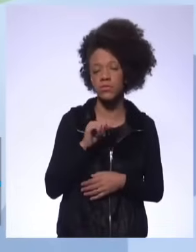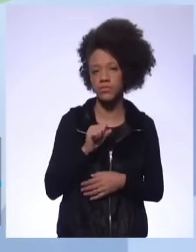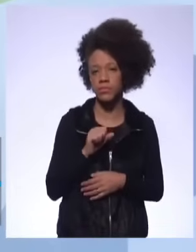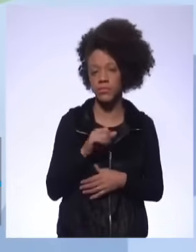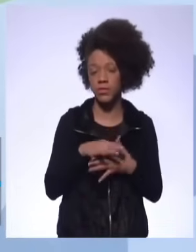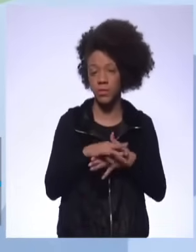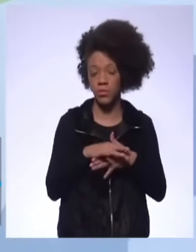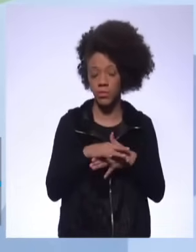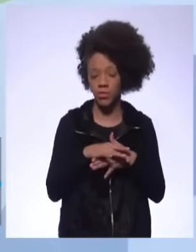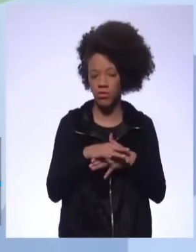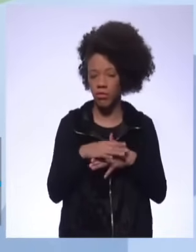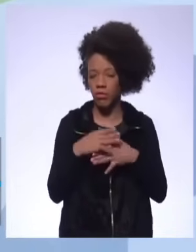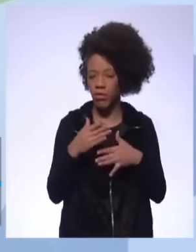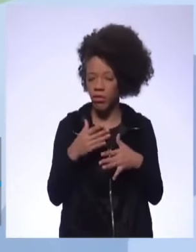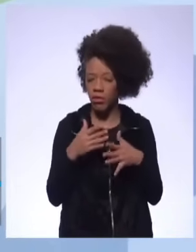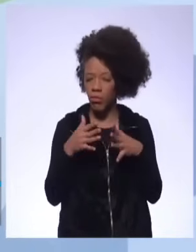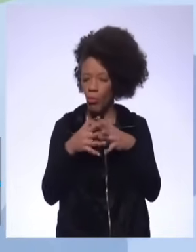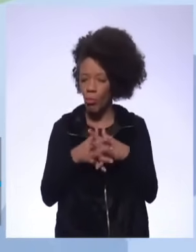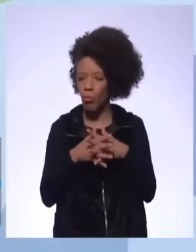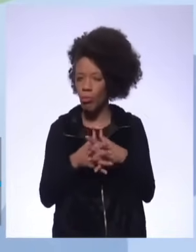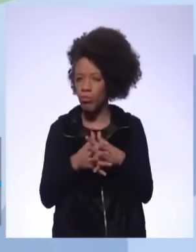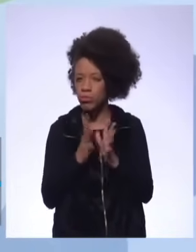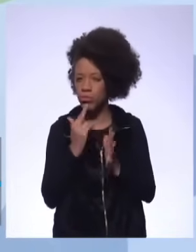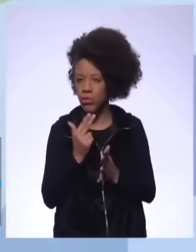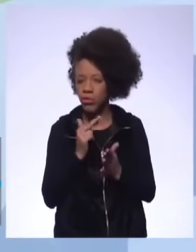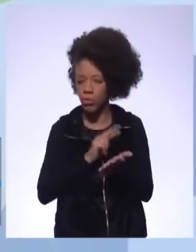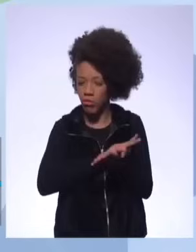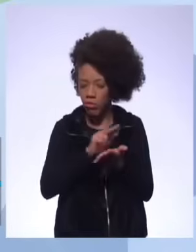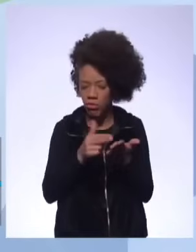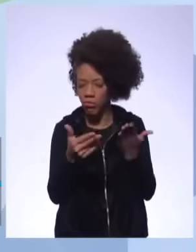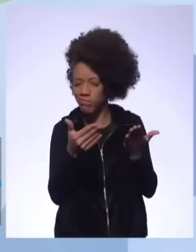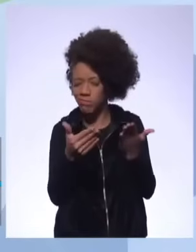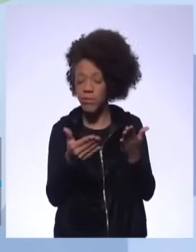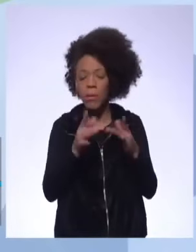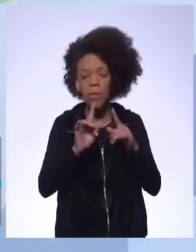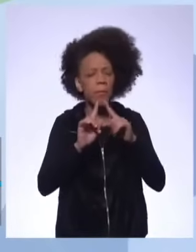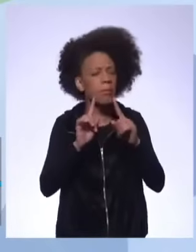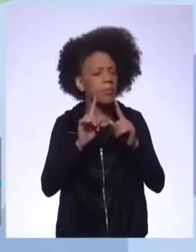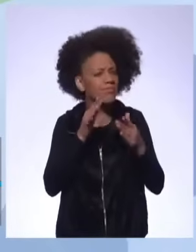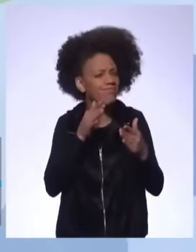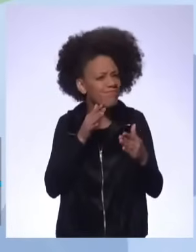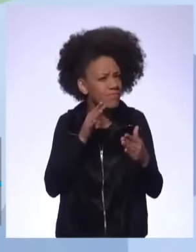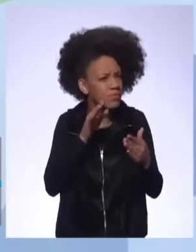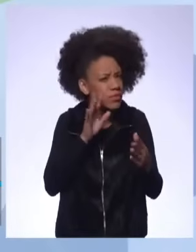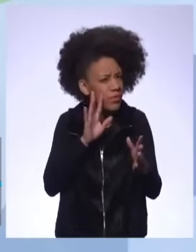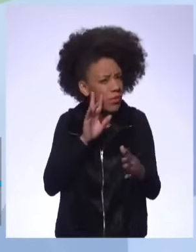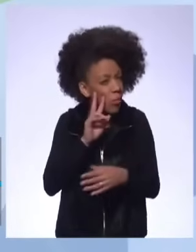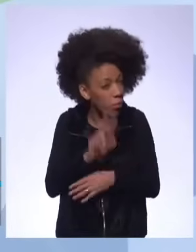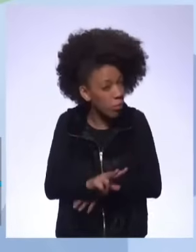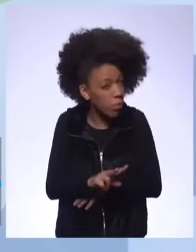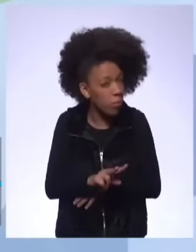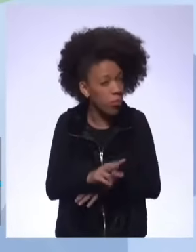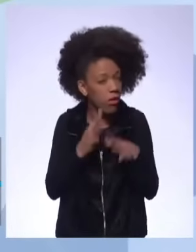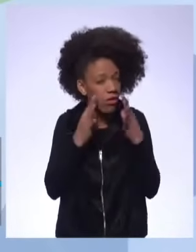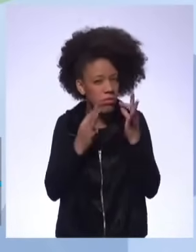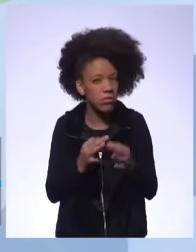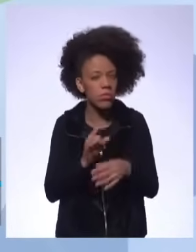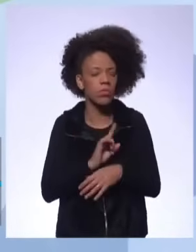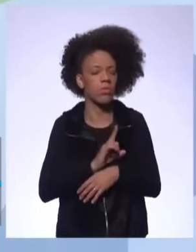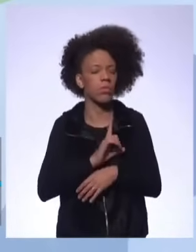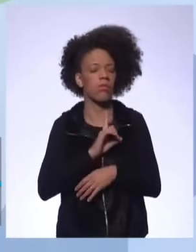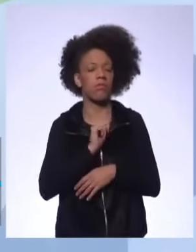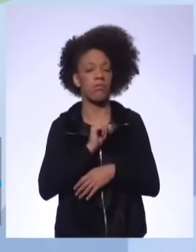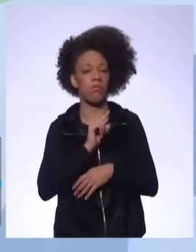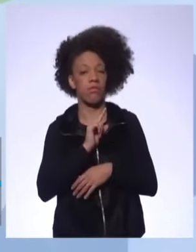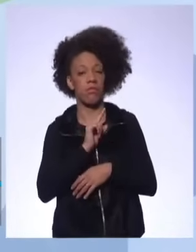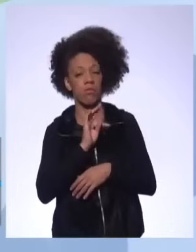que confunde as cores. Aí se a gente for levar a cabo mesmo, não é isso que é daltonismo. Mas a gente entendeu o que